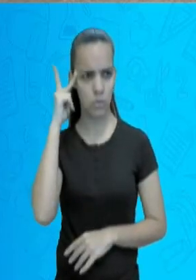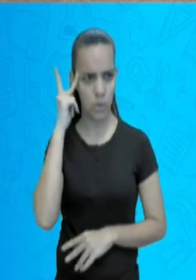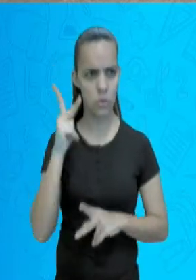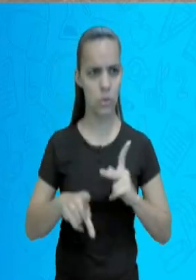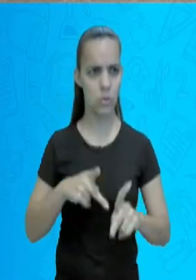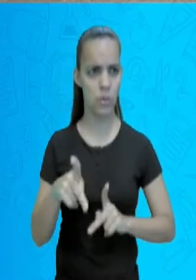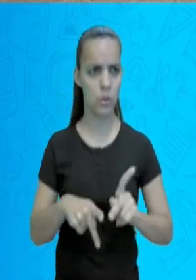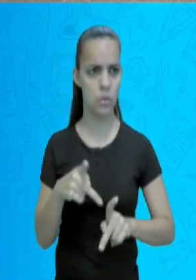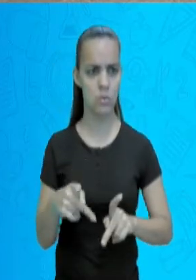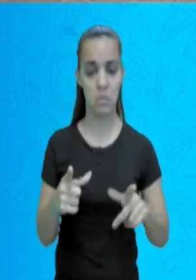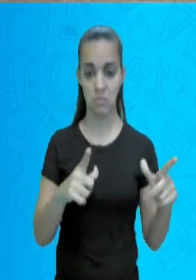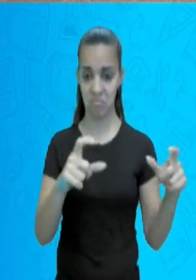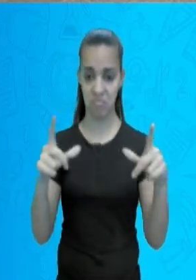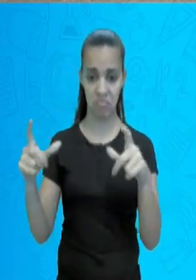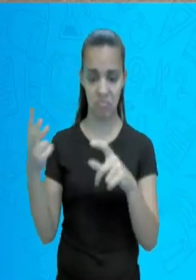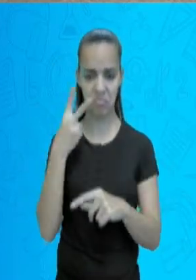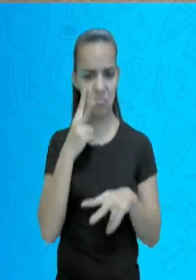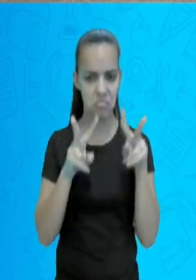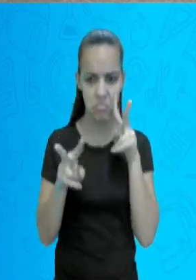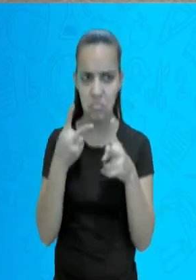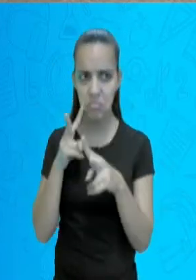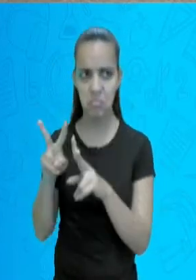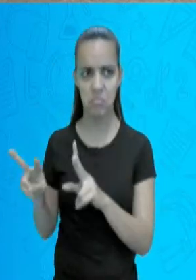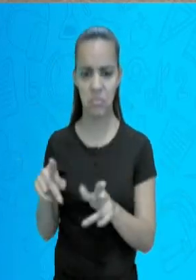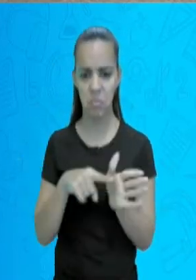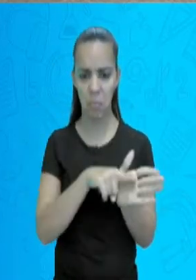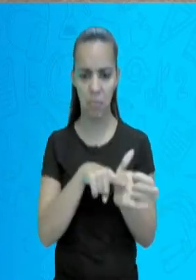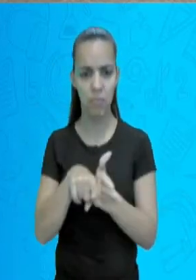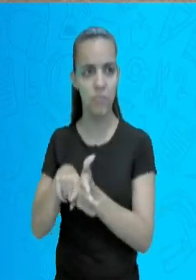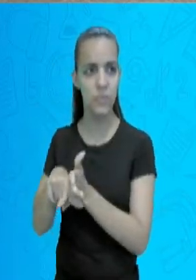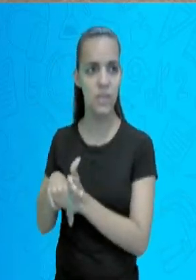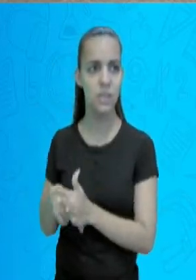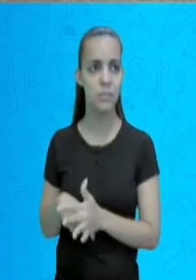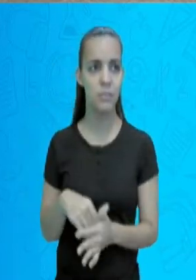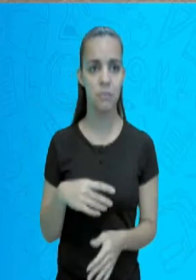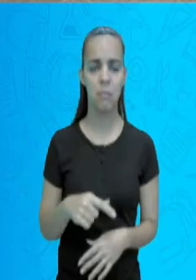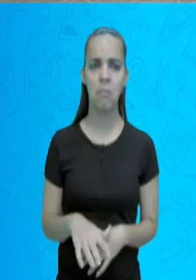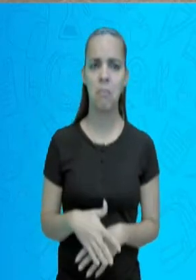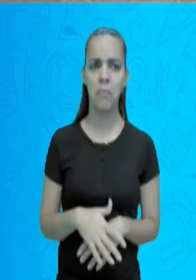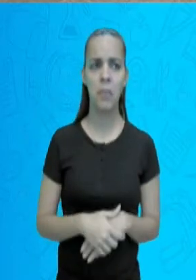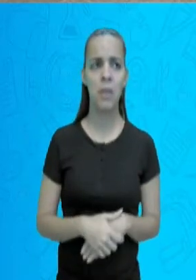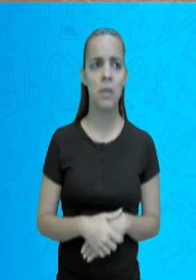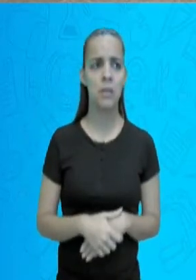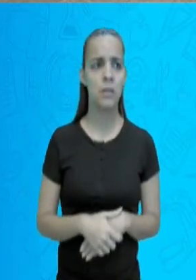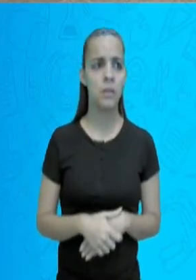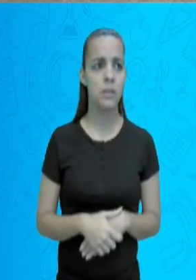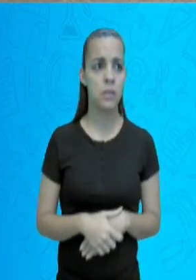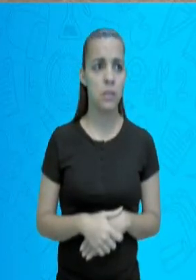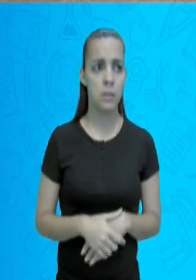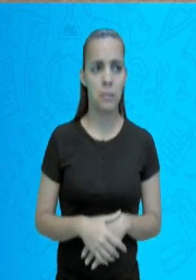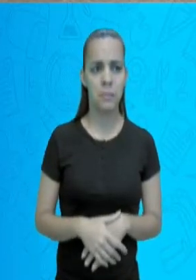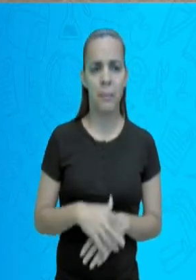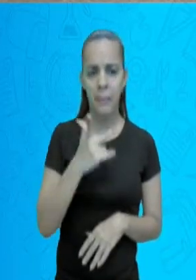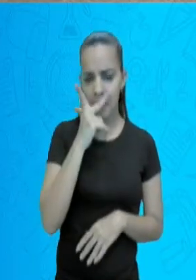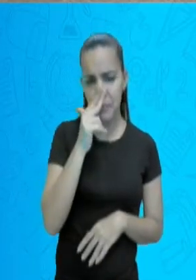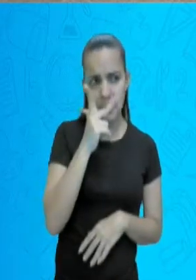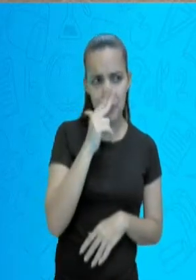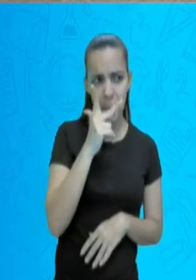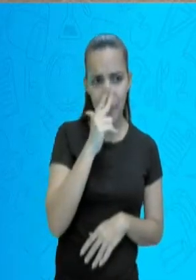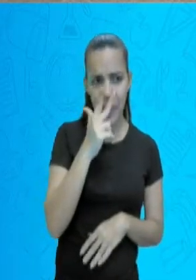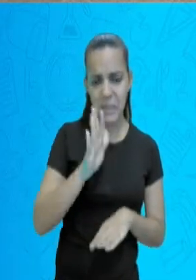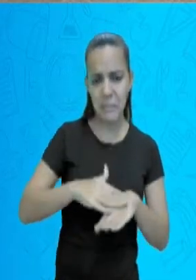e pelas fotos que eu já vi em pesquisas, para mim, o país que mais